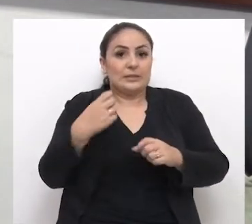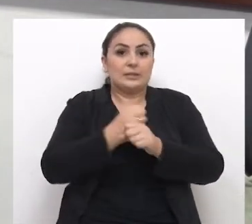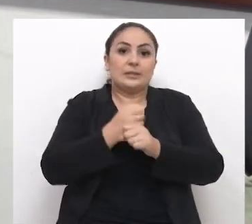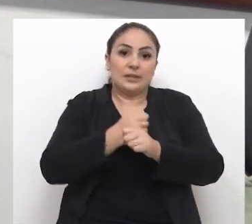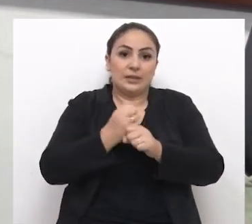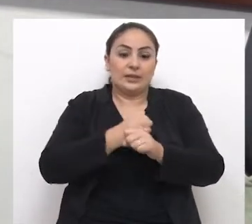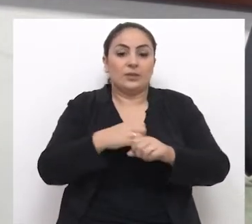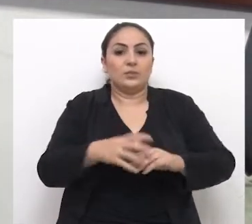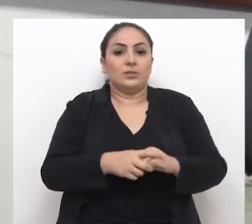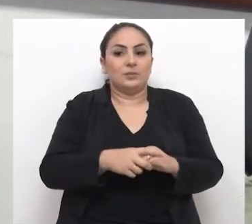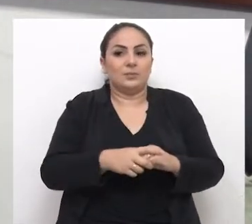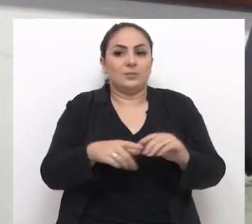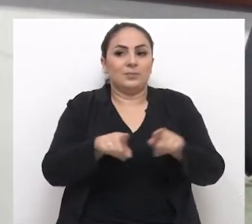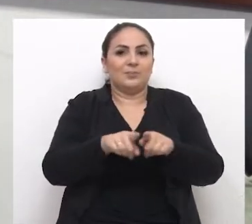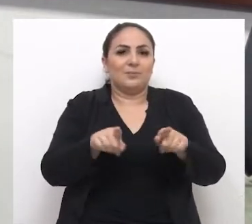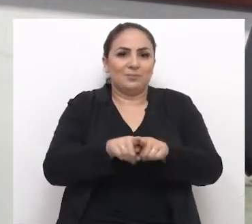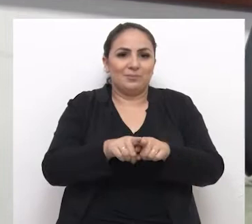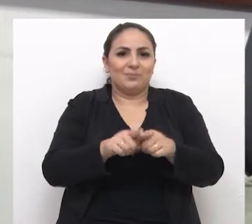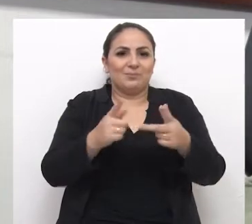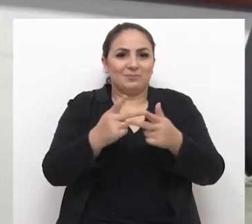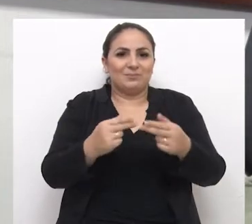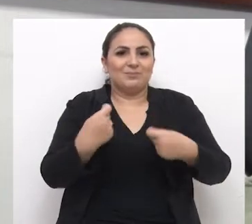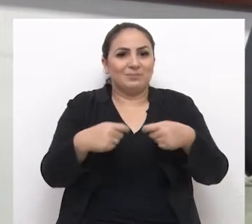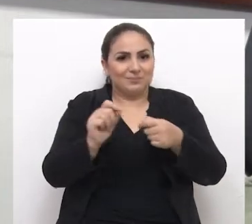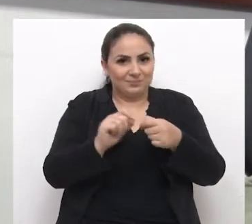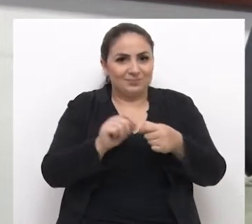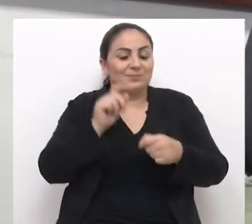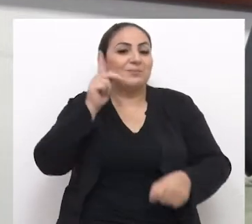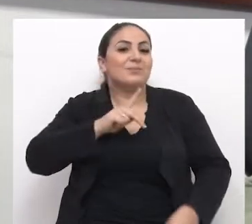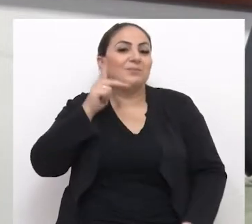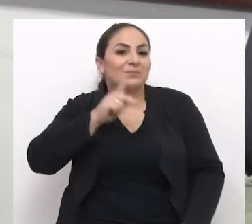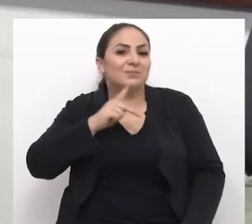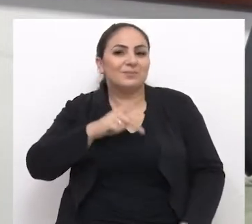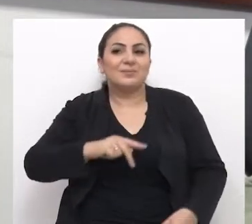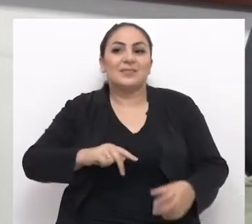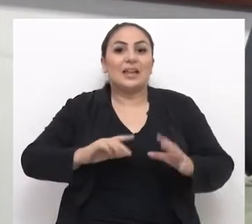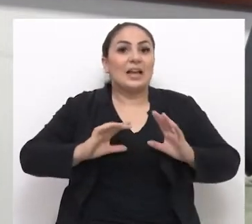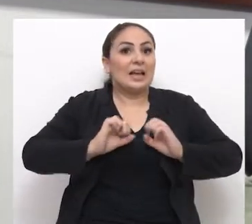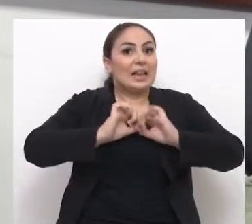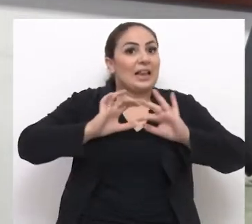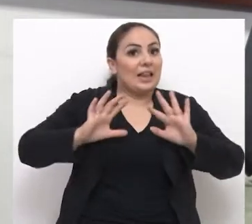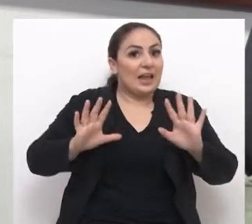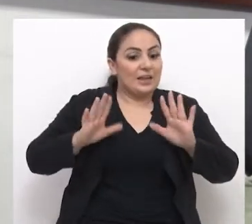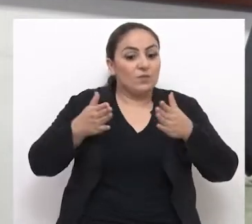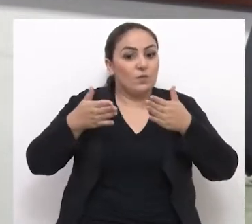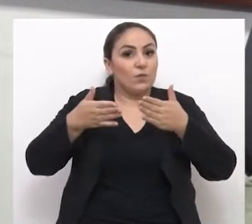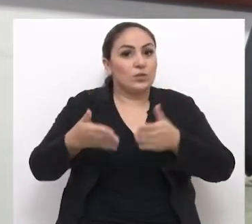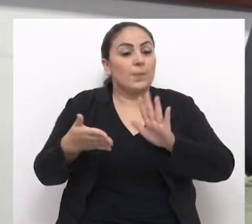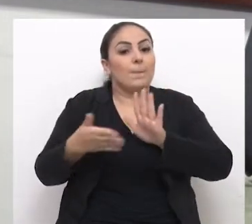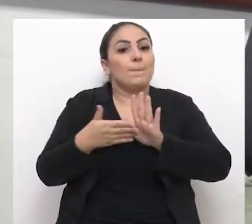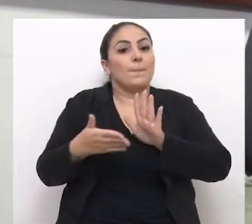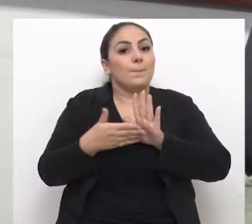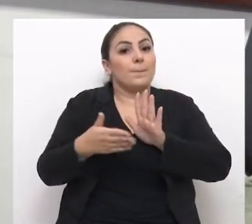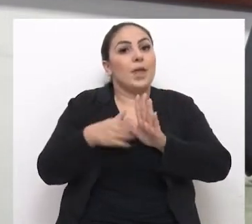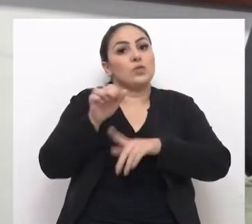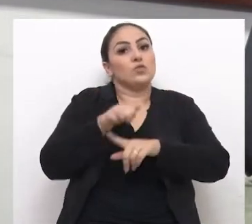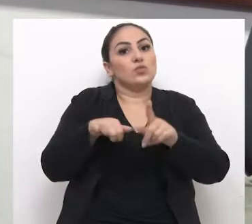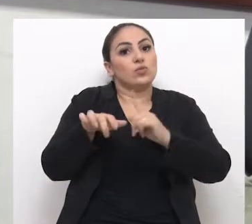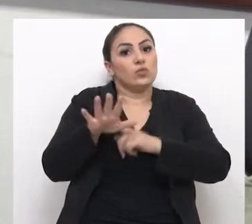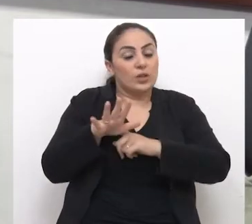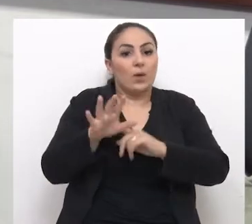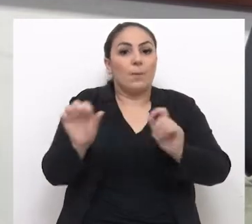vez esse ano, exatamente como se deve fazer política, uma política limpa, voltada para